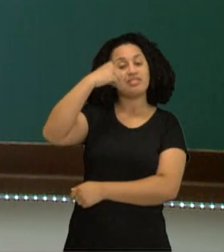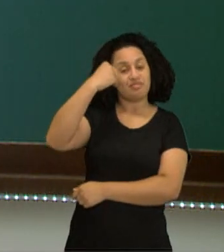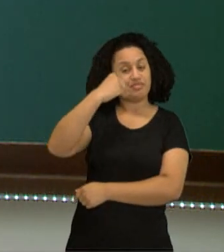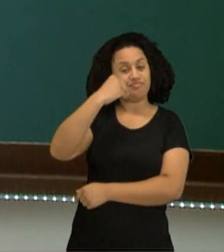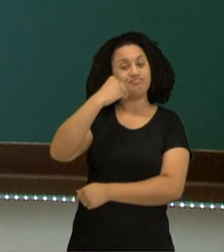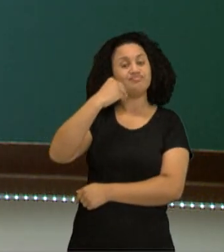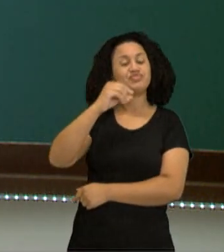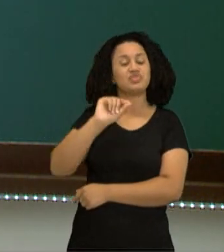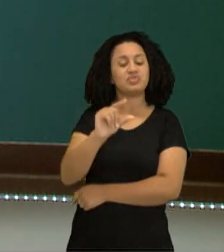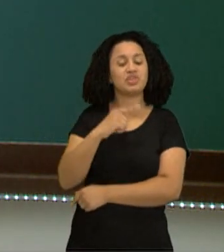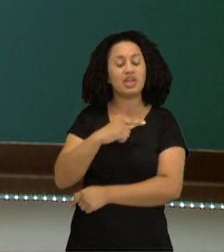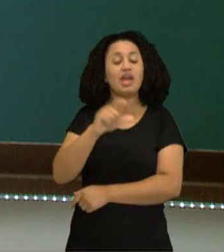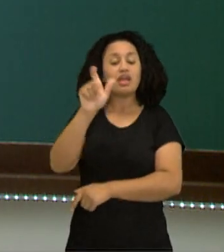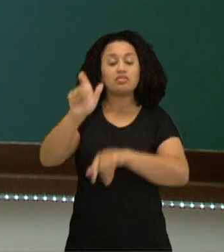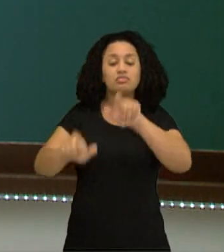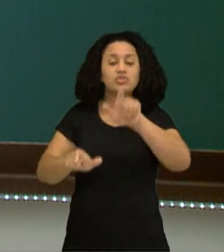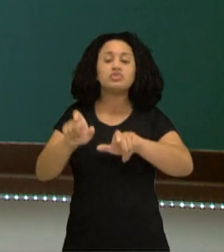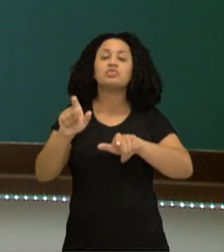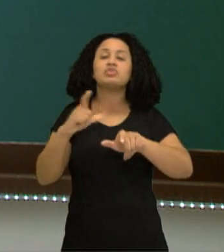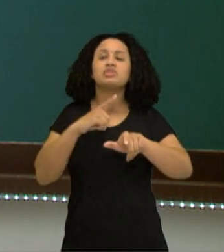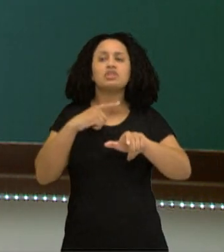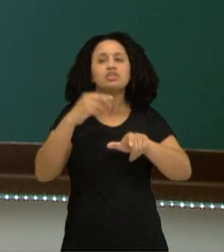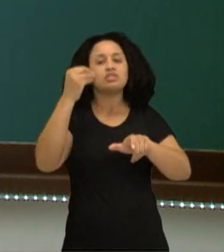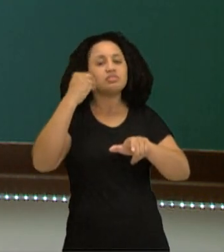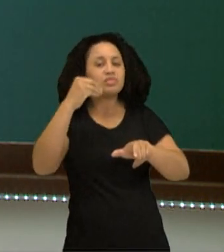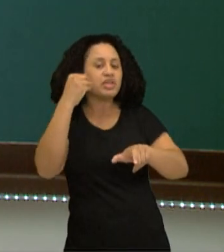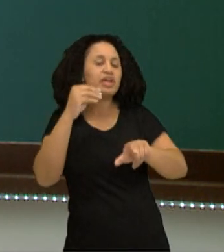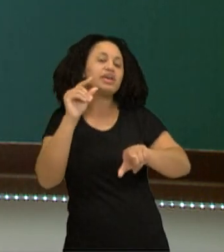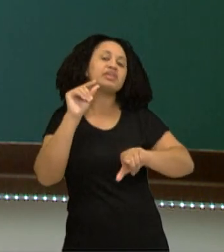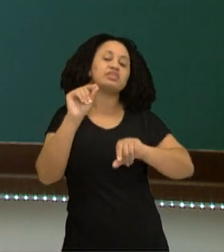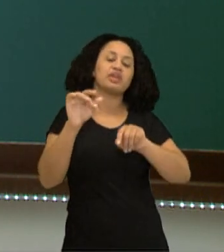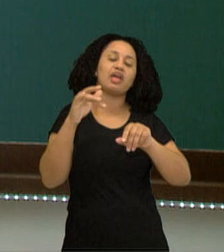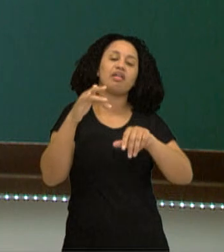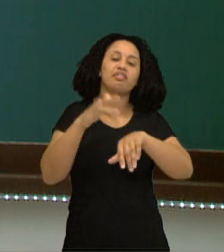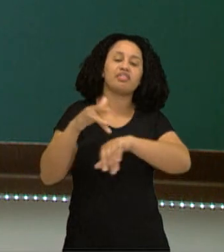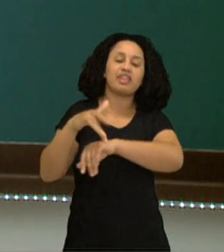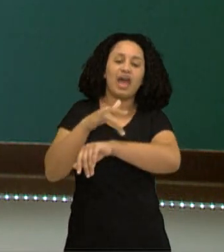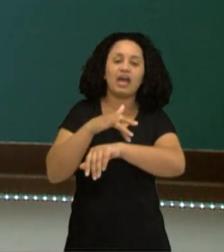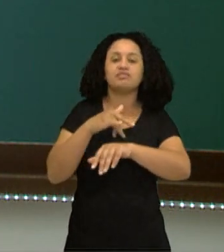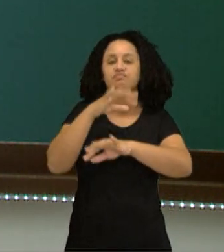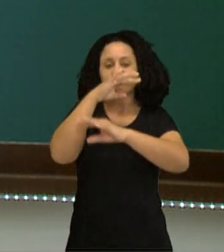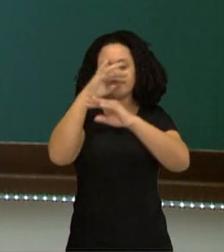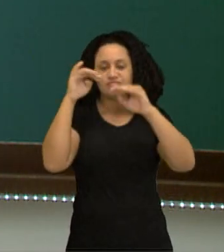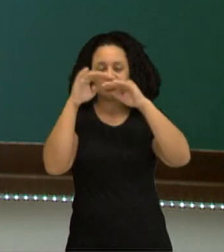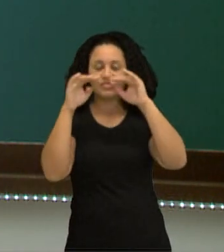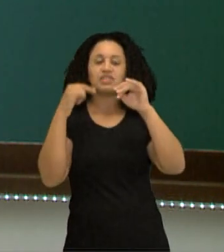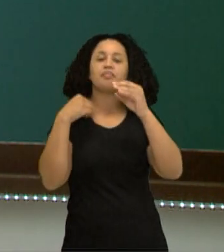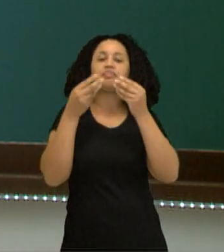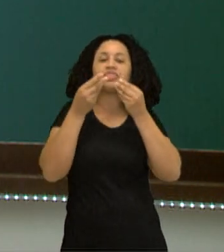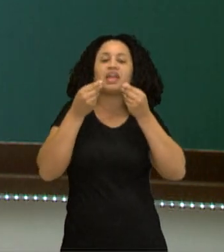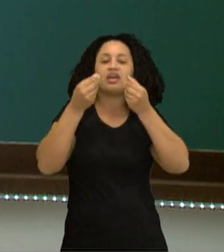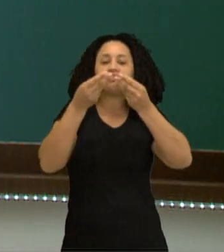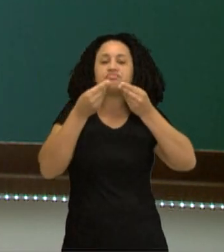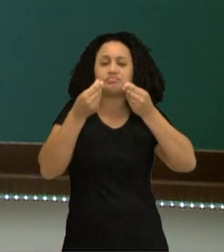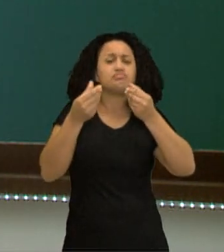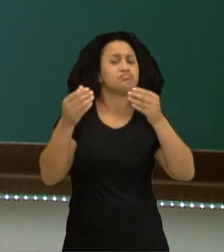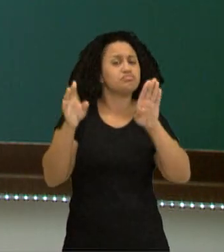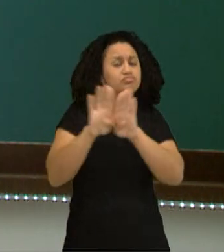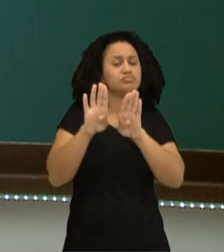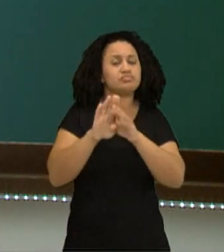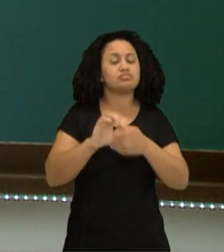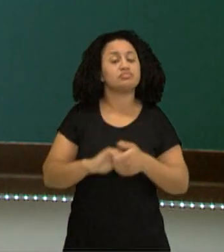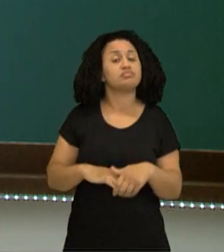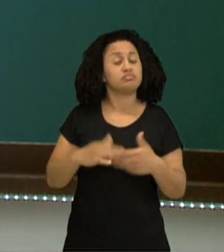muitas vezes vai te levar a experimentar o tato, o olfato, o paladar, Então,